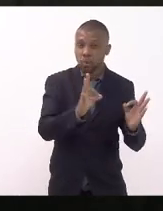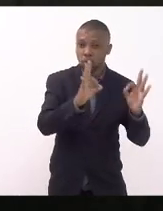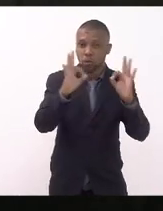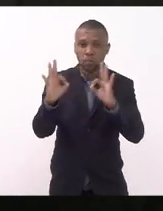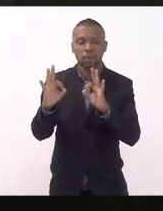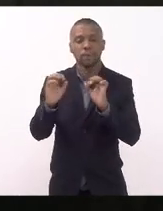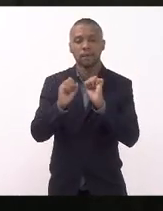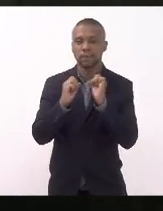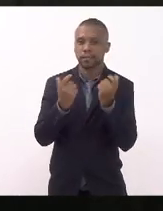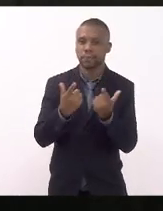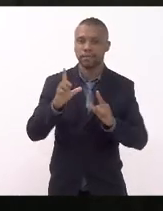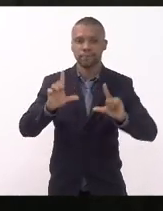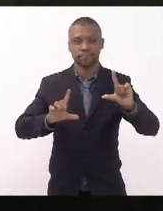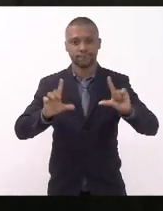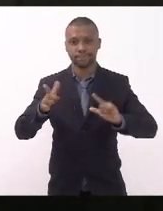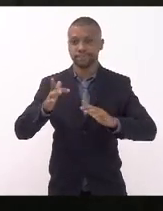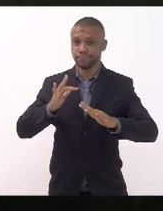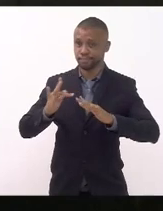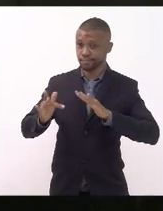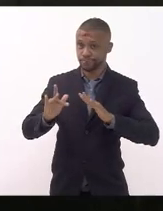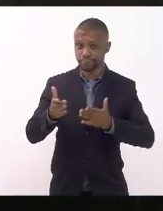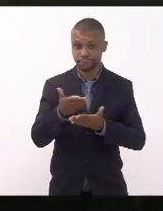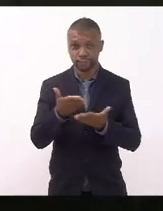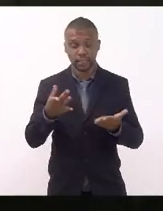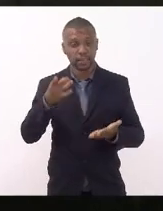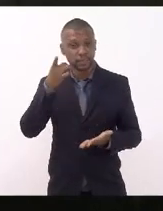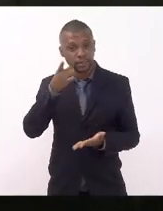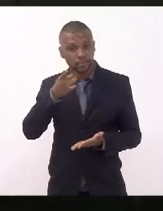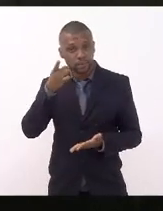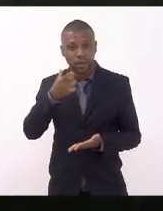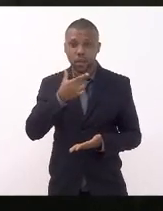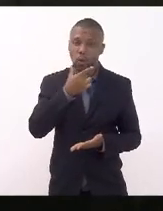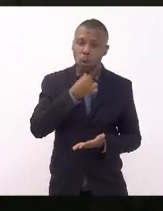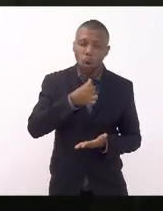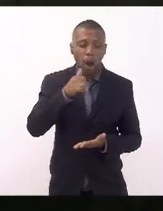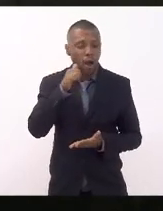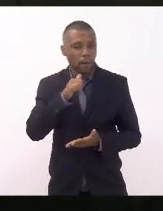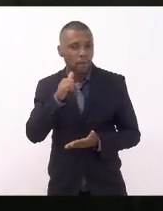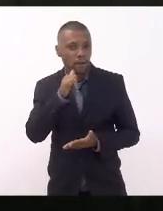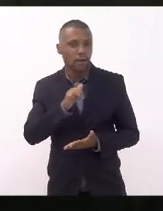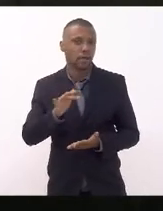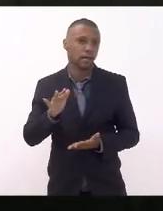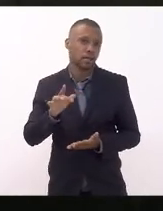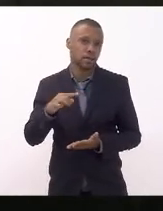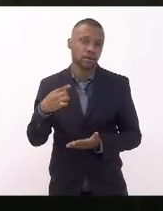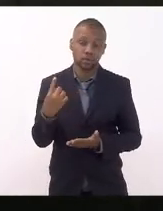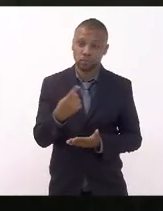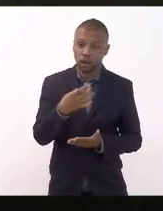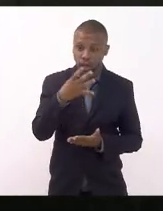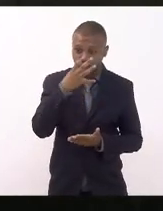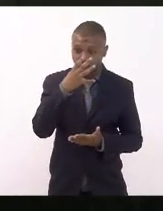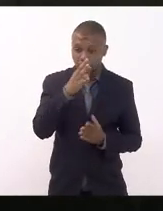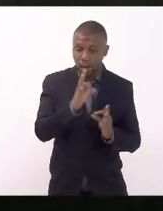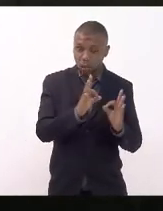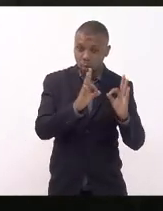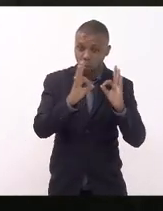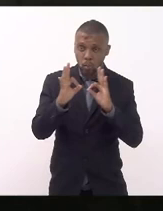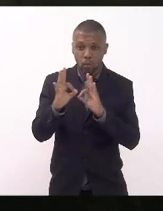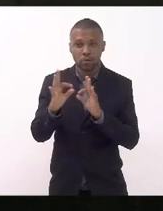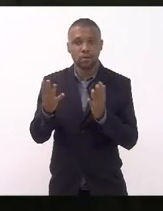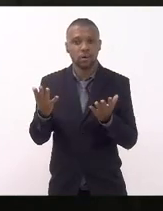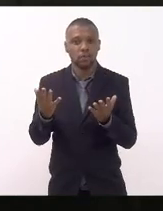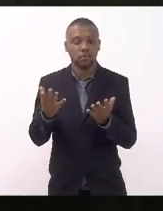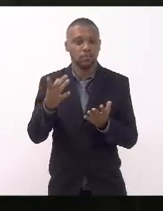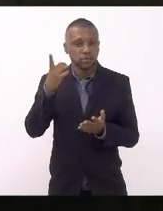redes sociais, nobres deputados e deputadas que ainda nos assistem, nobre